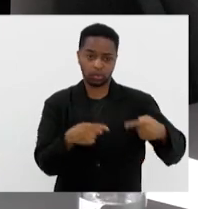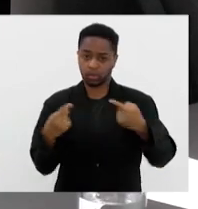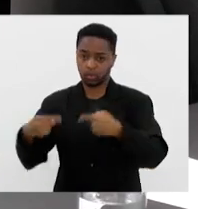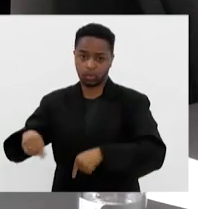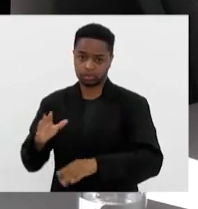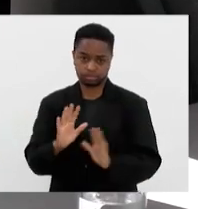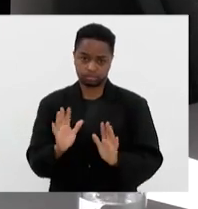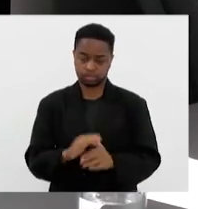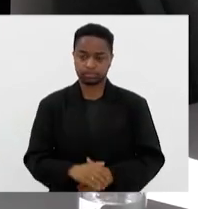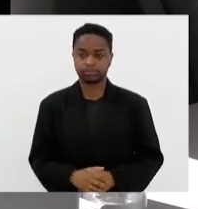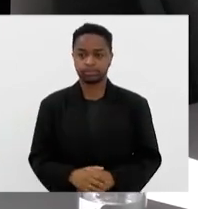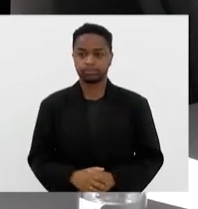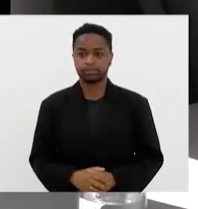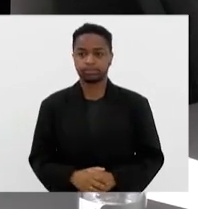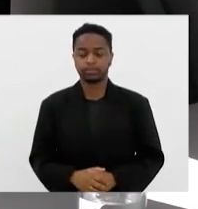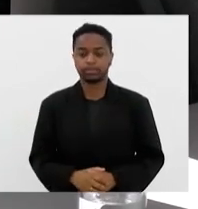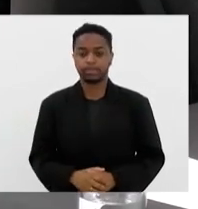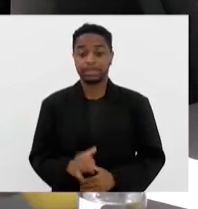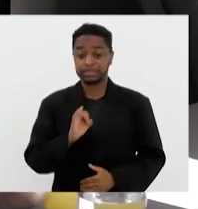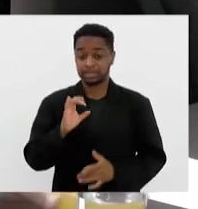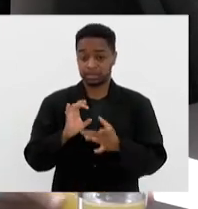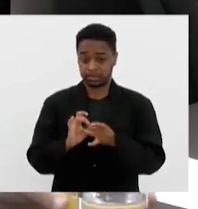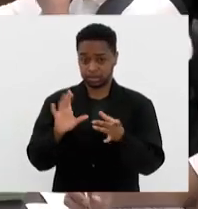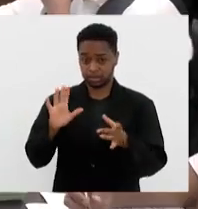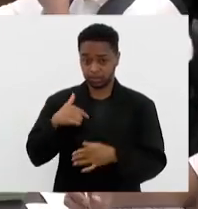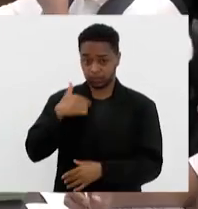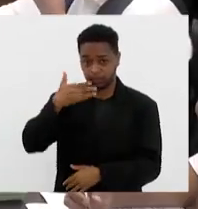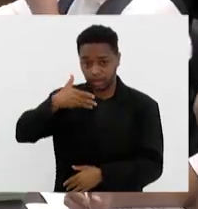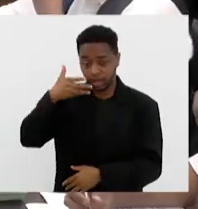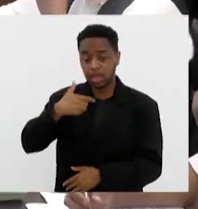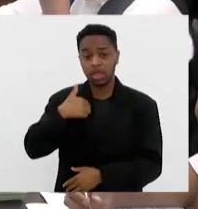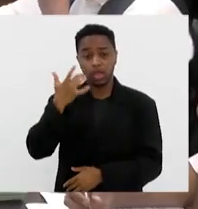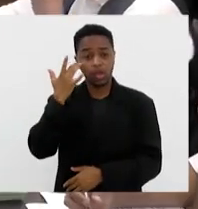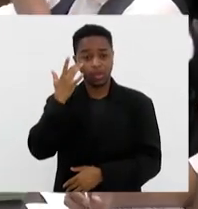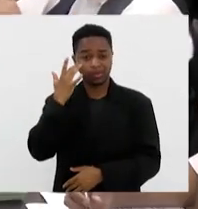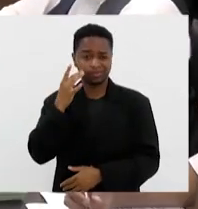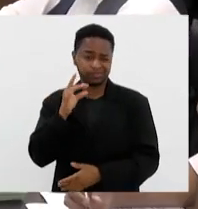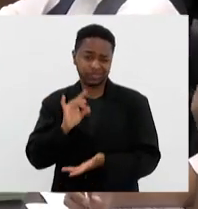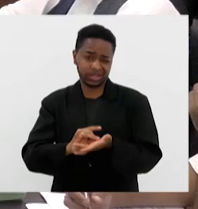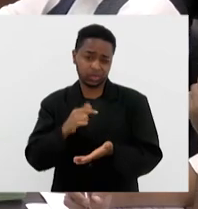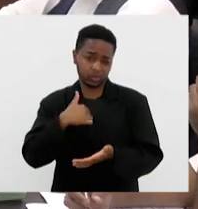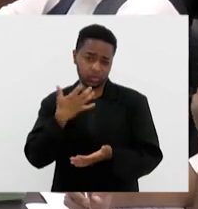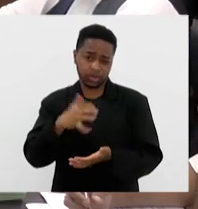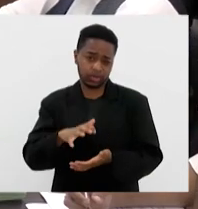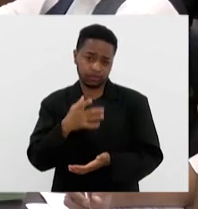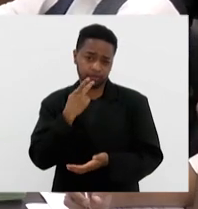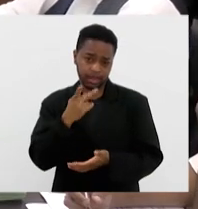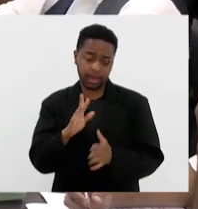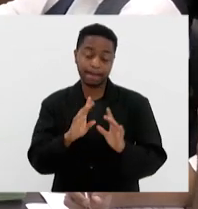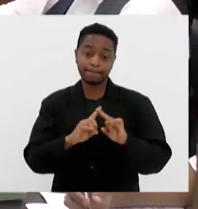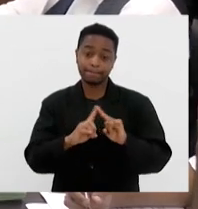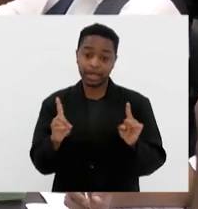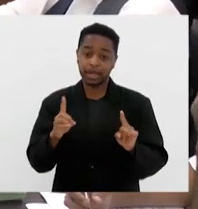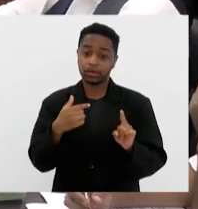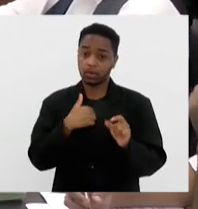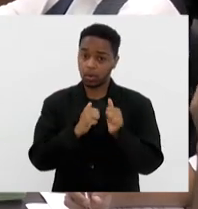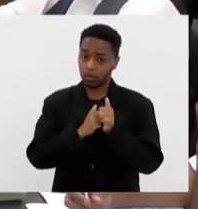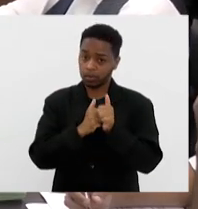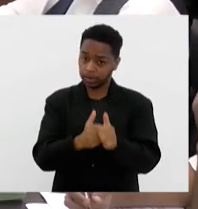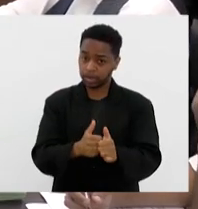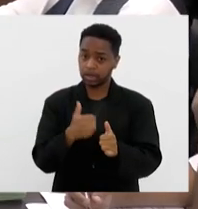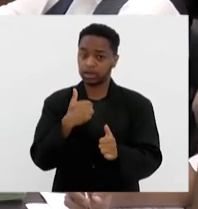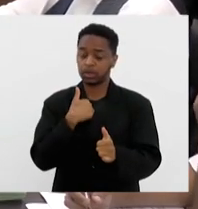Excelência me permite? Eu acho que isso é uma questão de competência. Eu não queria entrar muito no mérito, mas assim, até onde eu acompanhei e